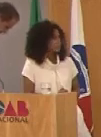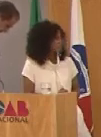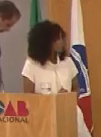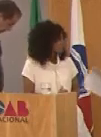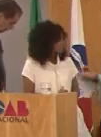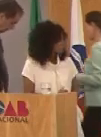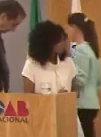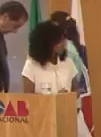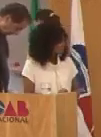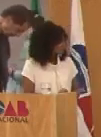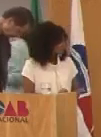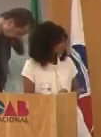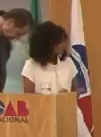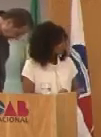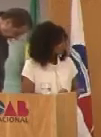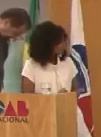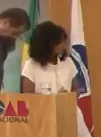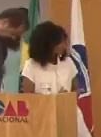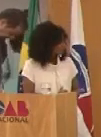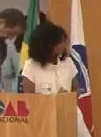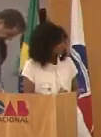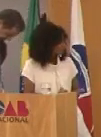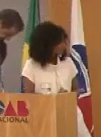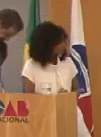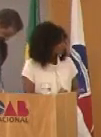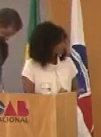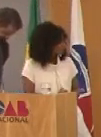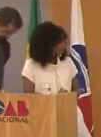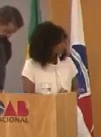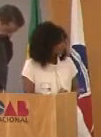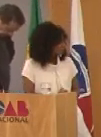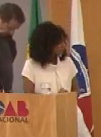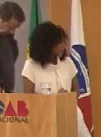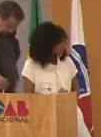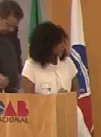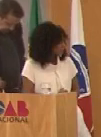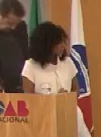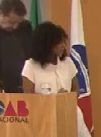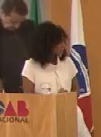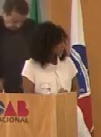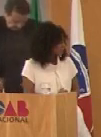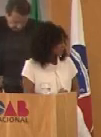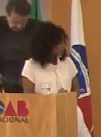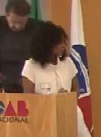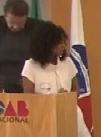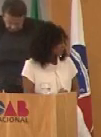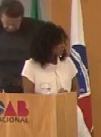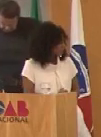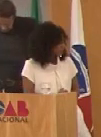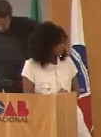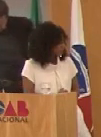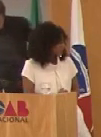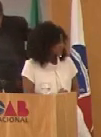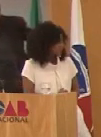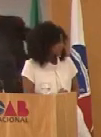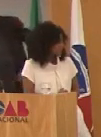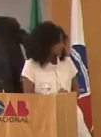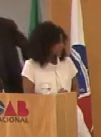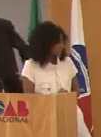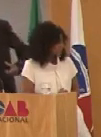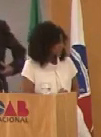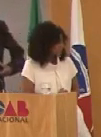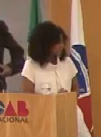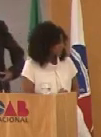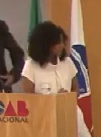da escravidão, dessa diferença absurda de classes, da desigualdade absurda nesse país, uma Constituição